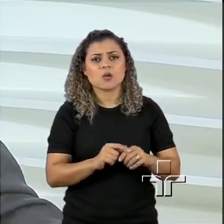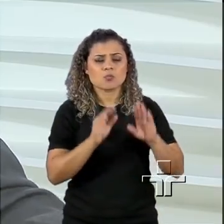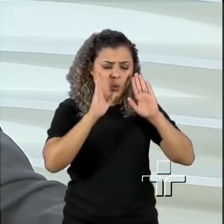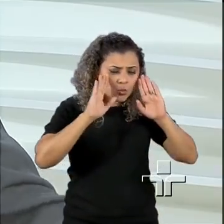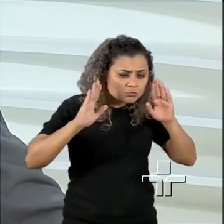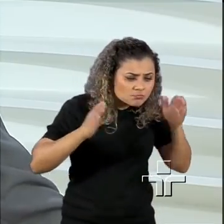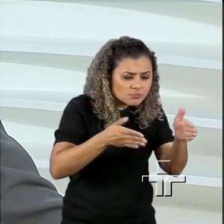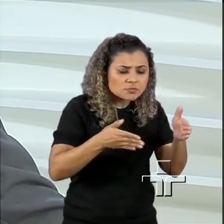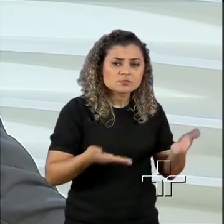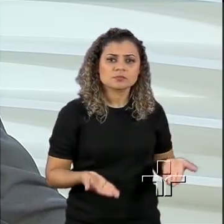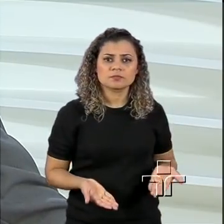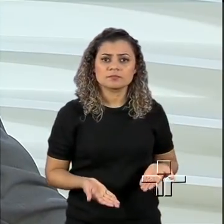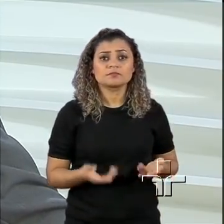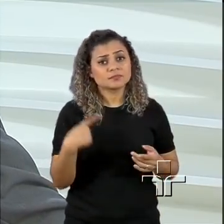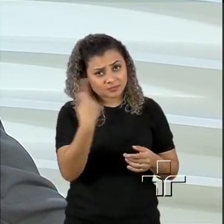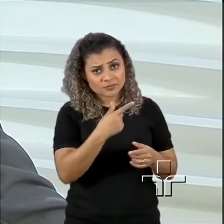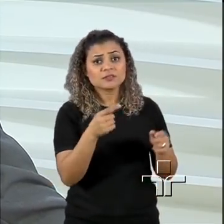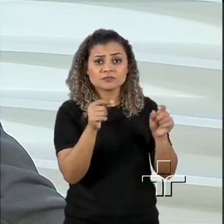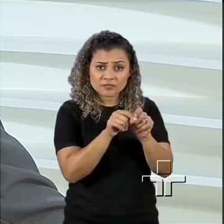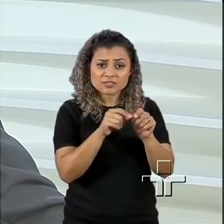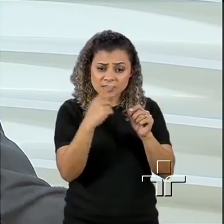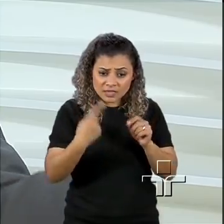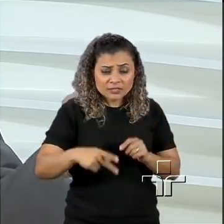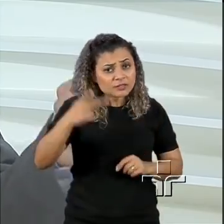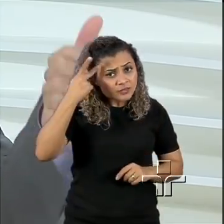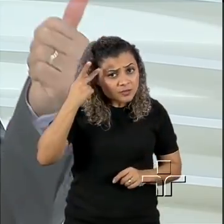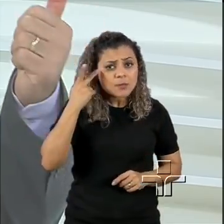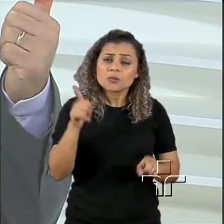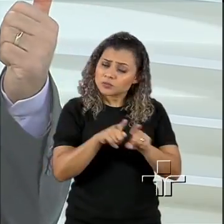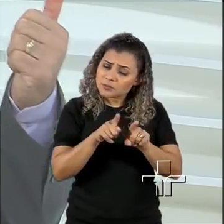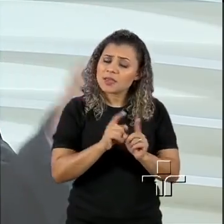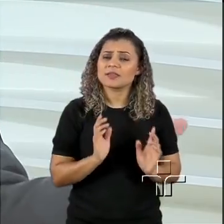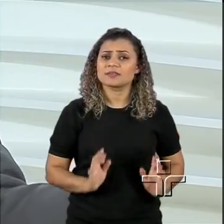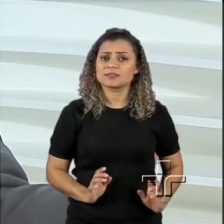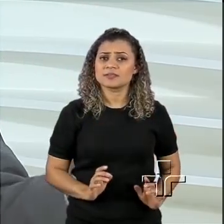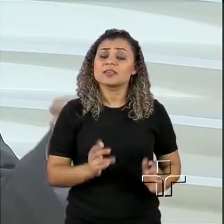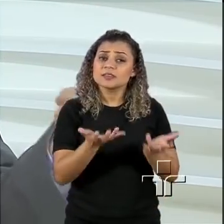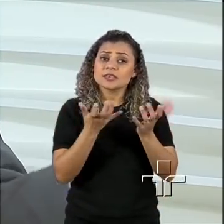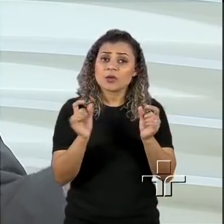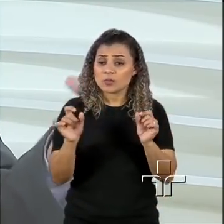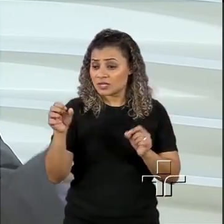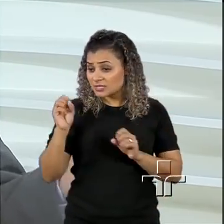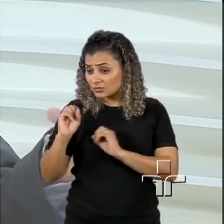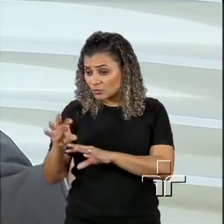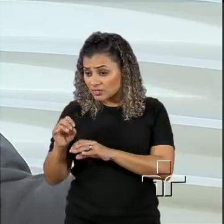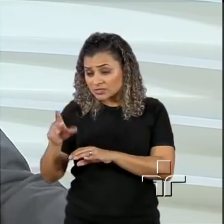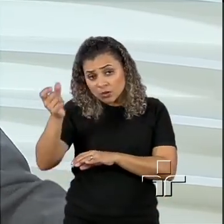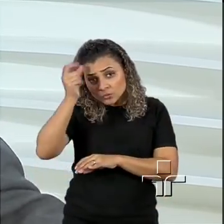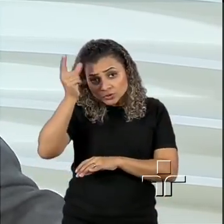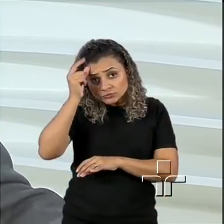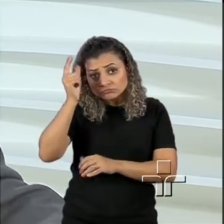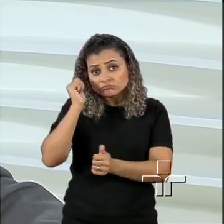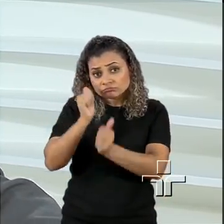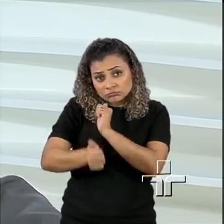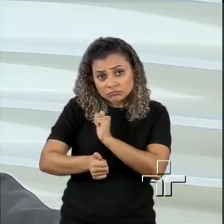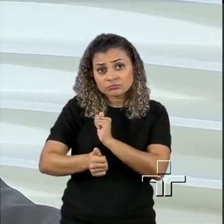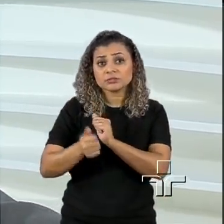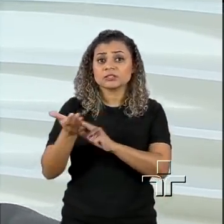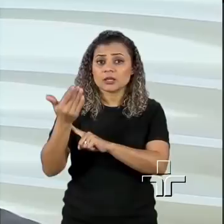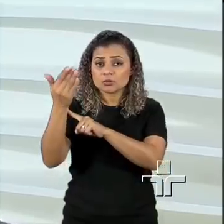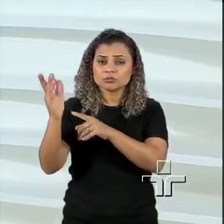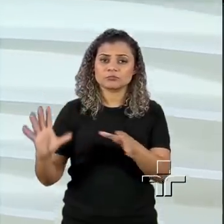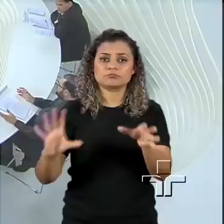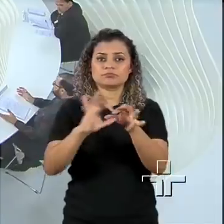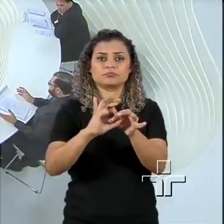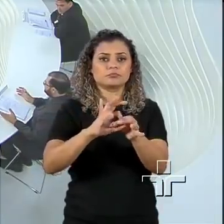concentração. E nós vamos fazer também em São Bernardo, no estado de São Paulo, ou seja, combinar educação, esporte, cultura e novas tecnologias. Ministro,